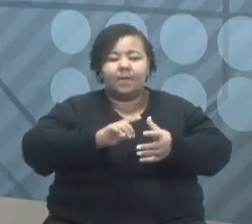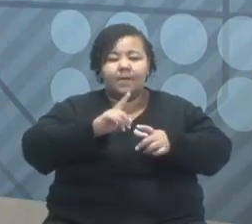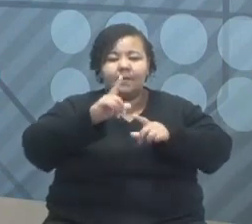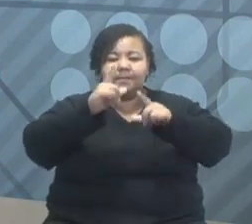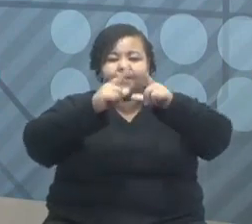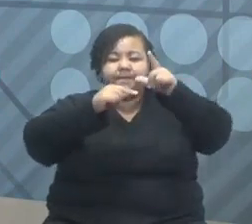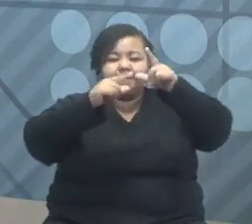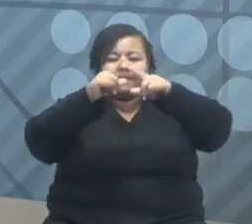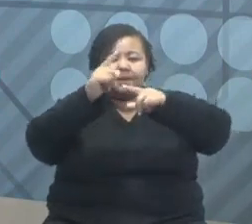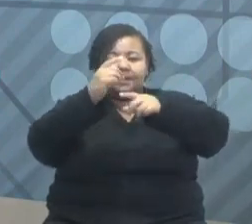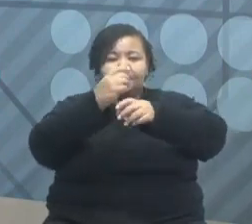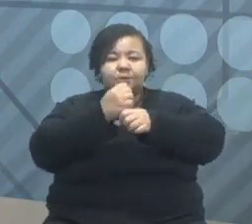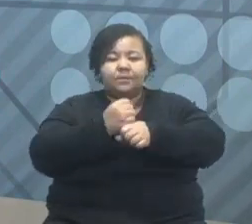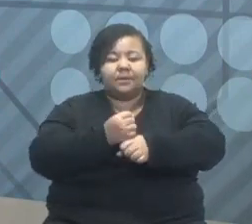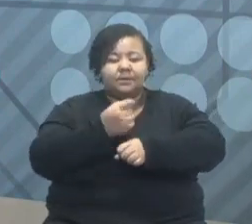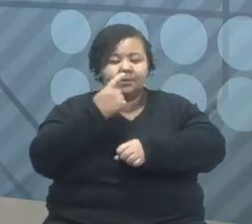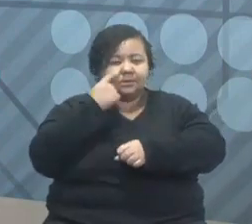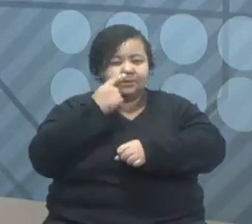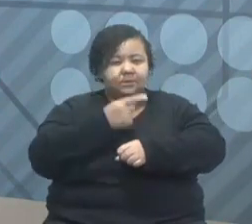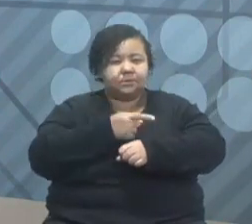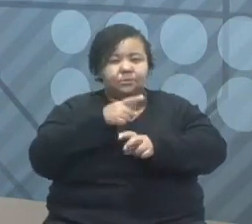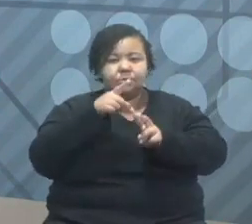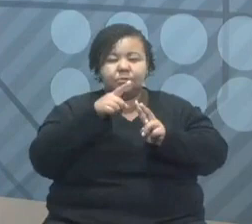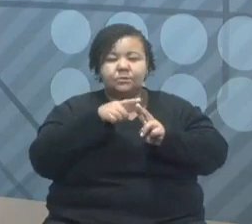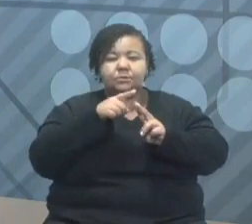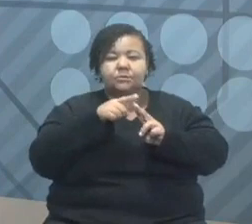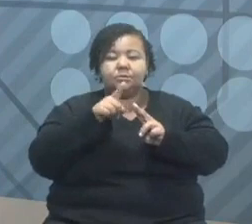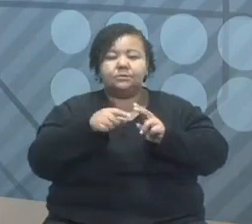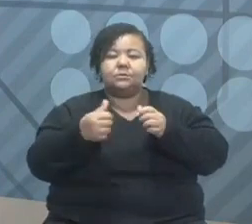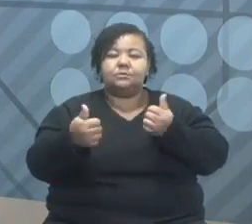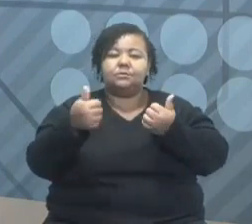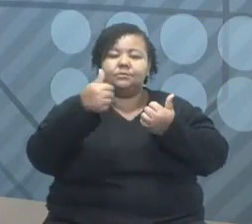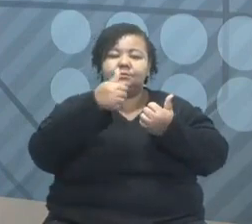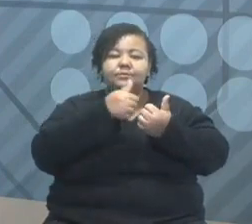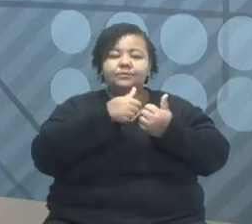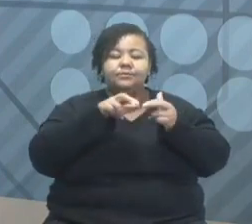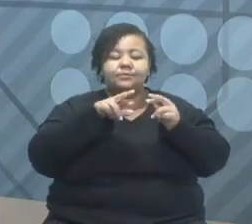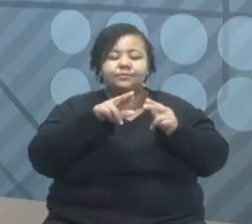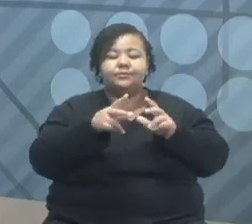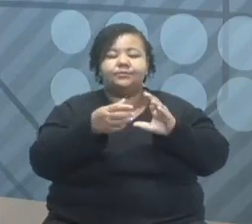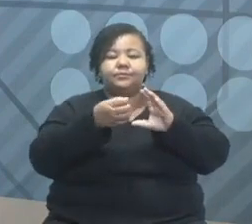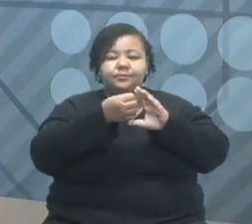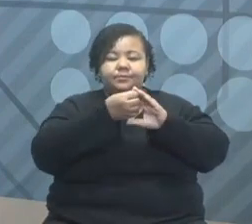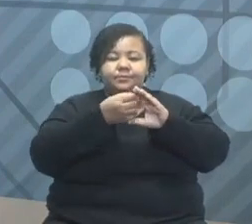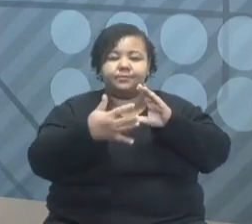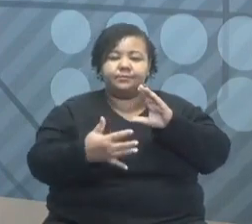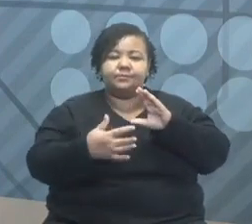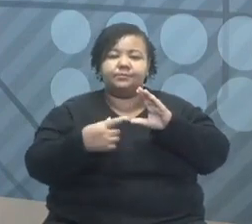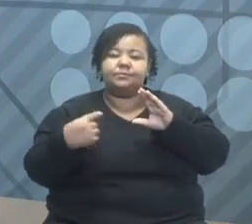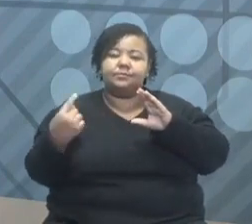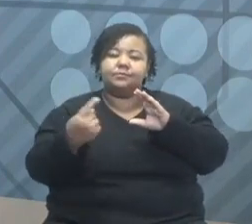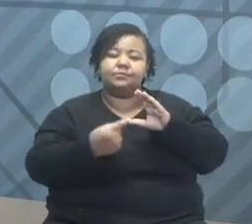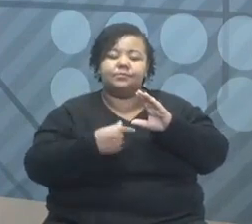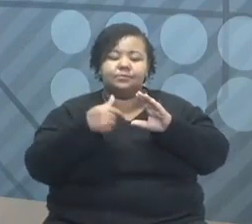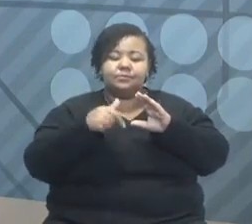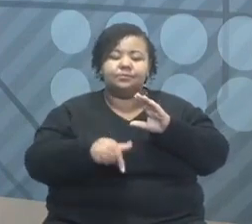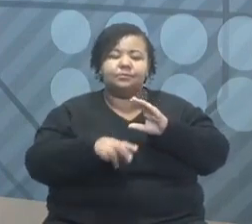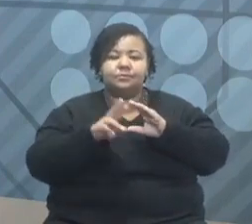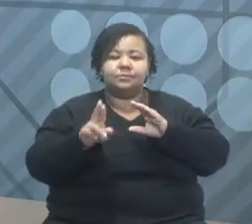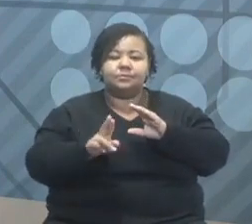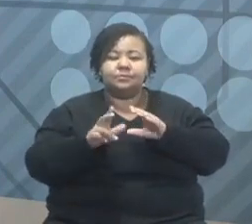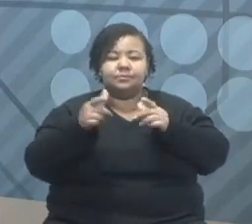aula anterior com relação aos vetores. Então, eles são representados com essa característica, visto que nós estamos trabalhando com